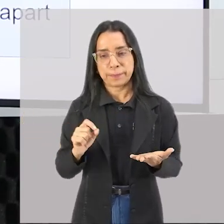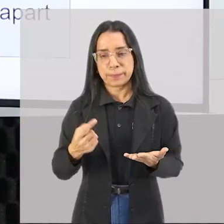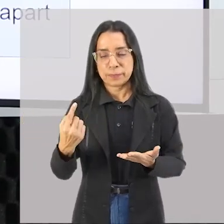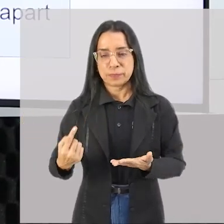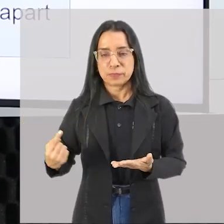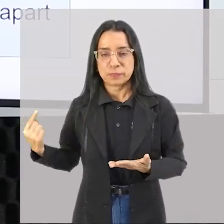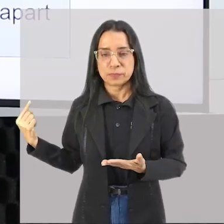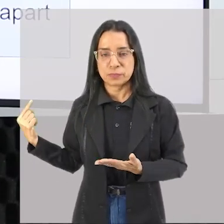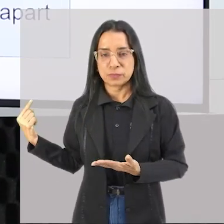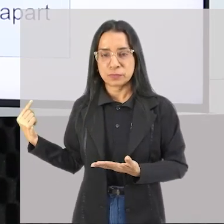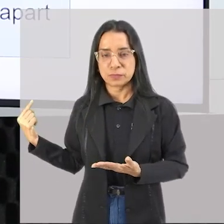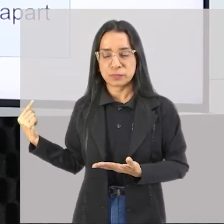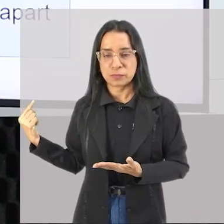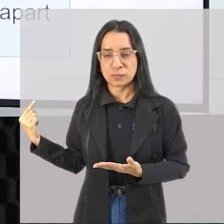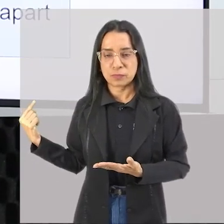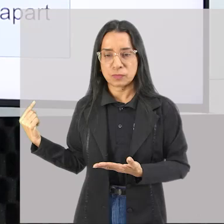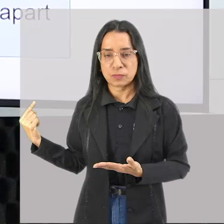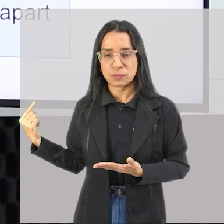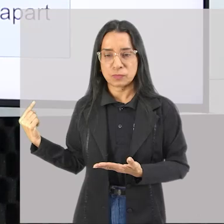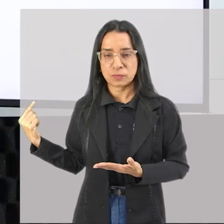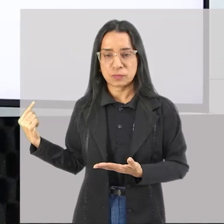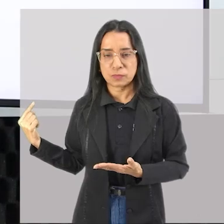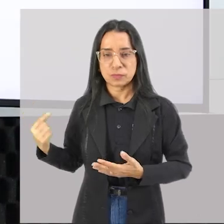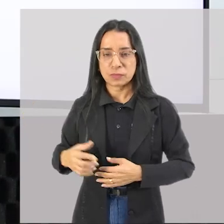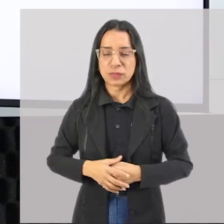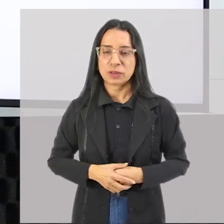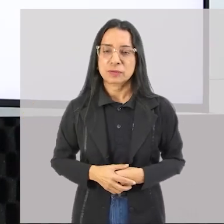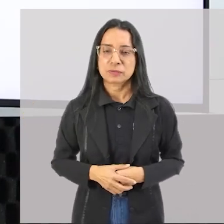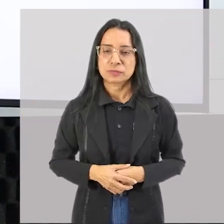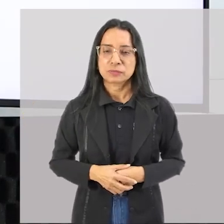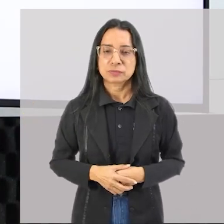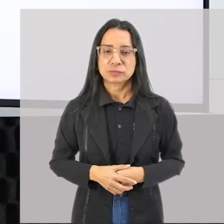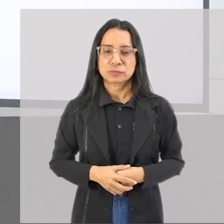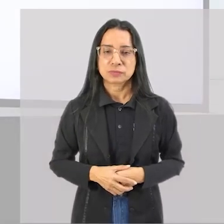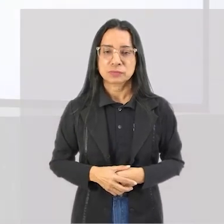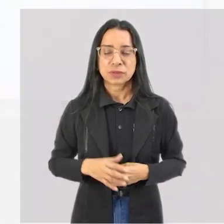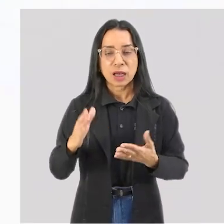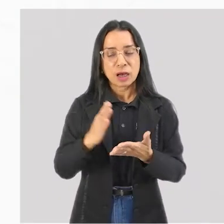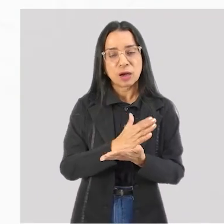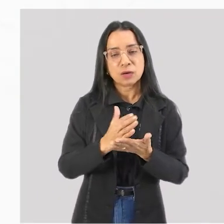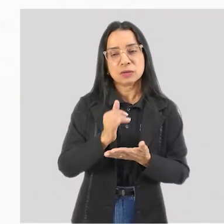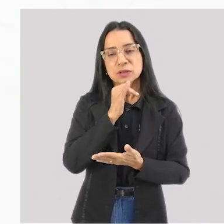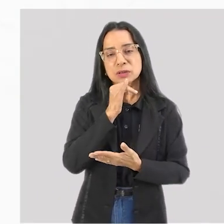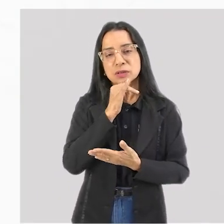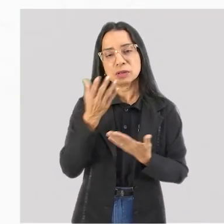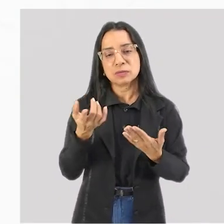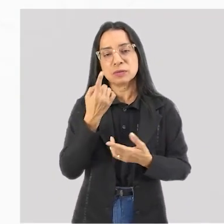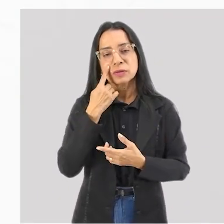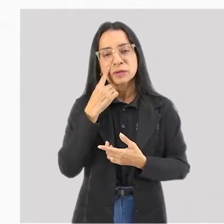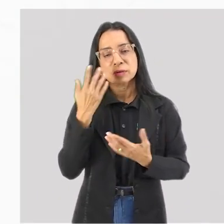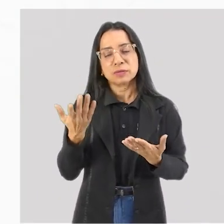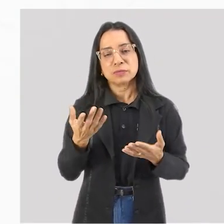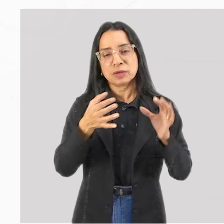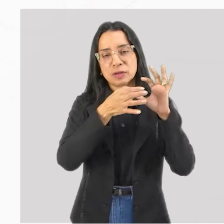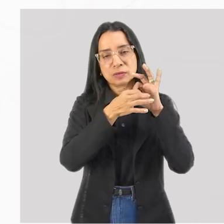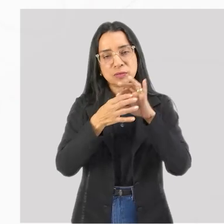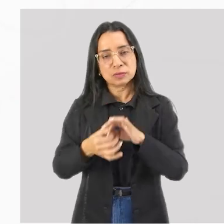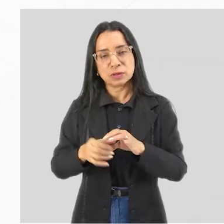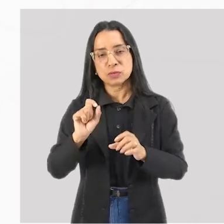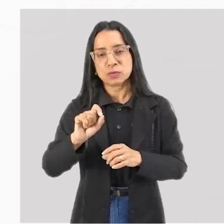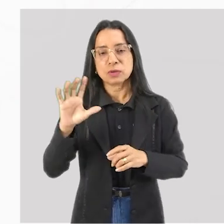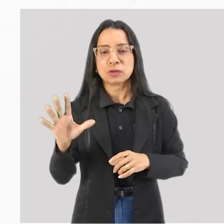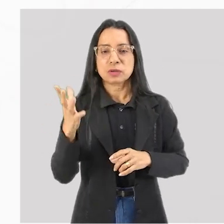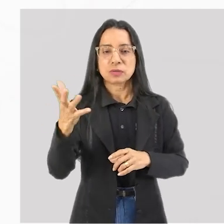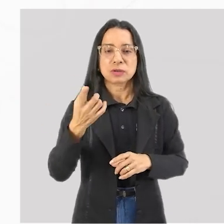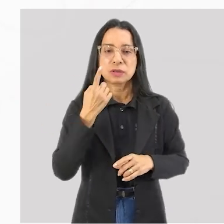de. Apart from, além disso. E aqui eu trouxe alguns exemplos para a gente ver em contexto. Então, o que acontece? O